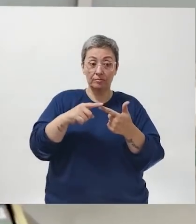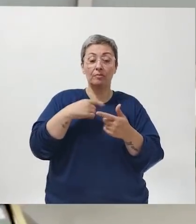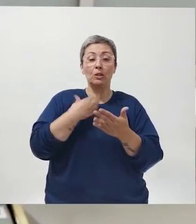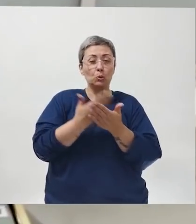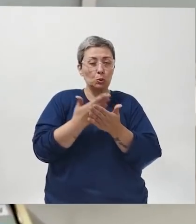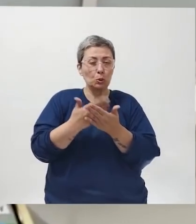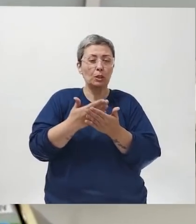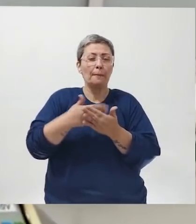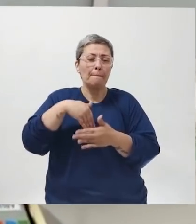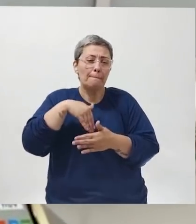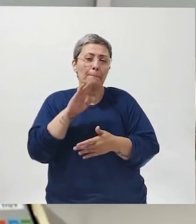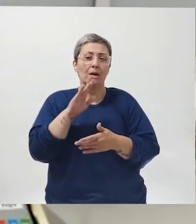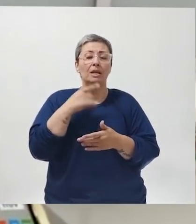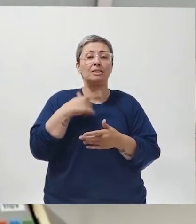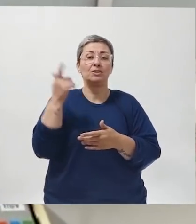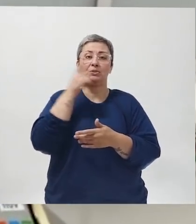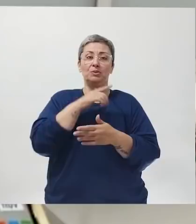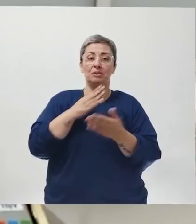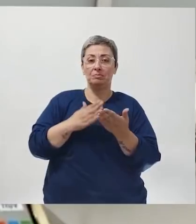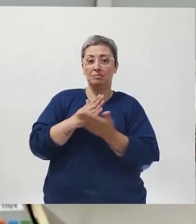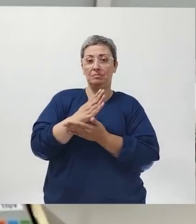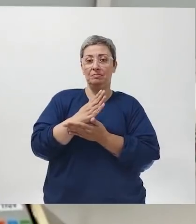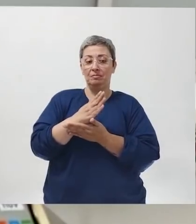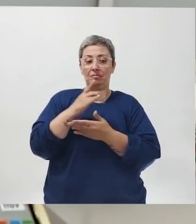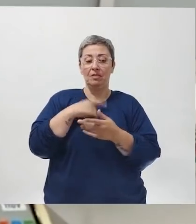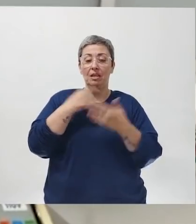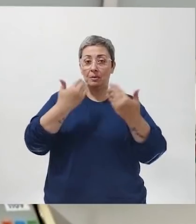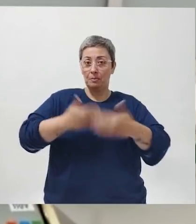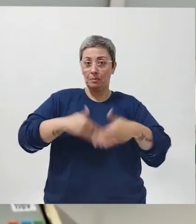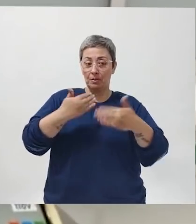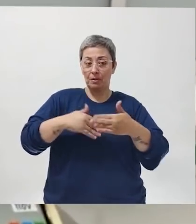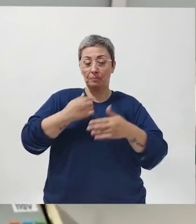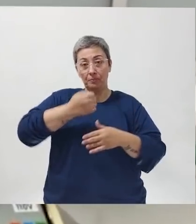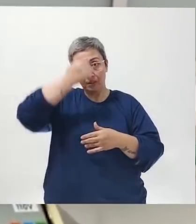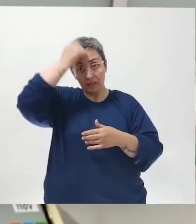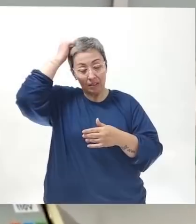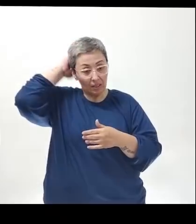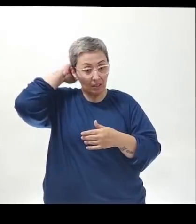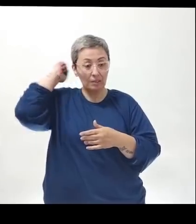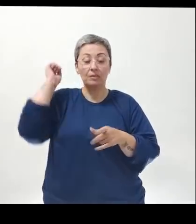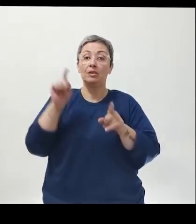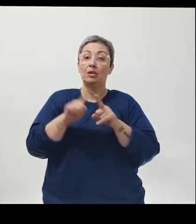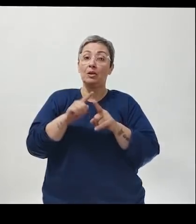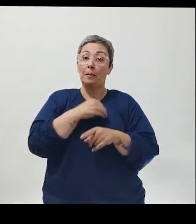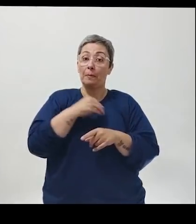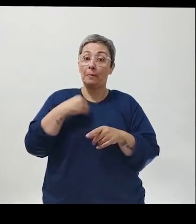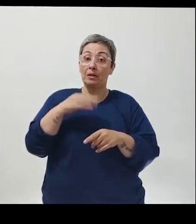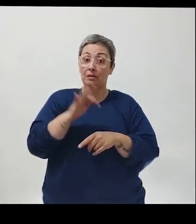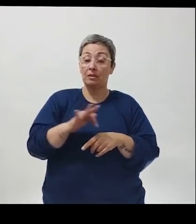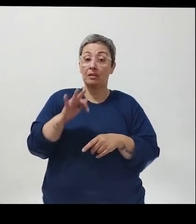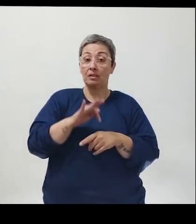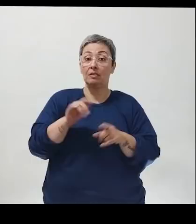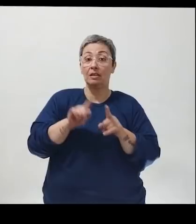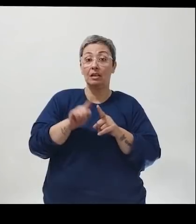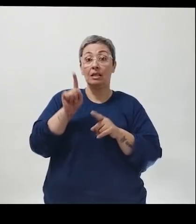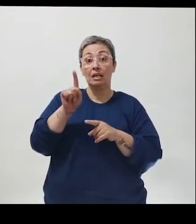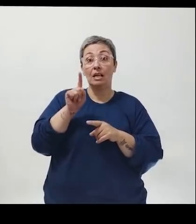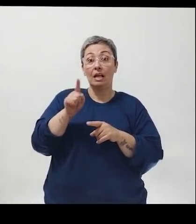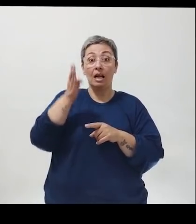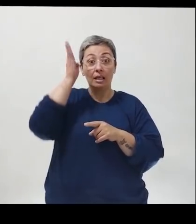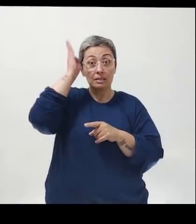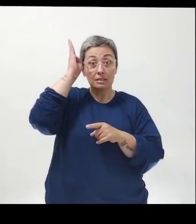consegui. Passei na prova do vestibular de medicina da Universidade de Taubaté. Eu tô orgulhoso